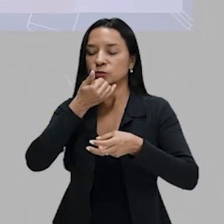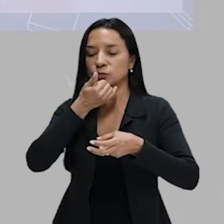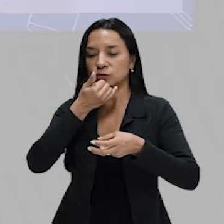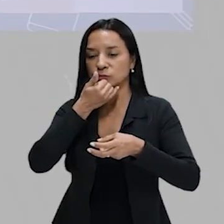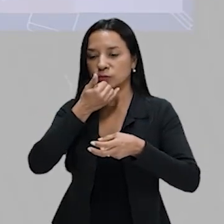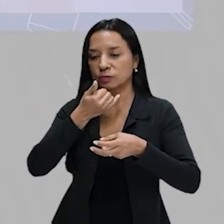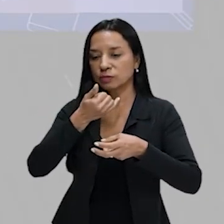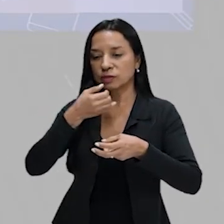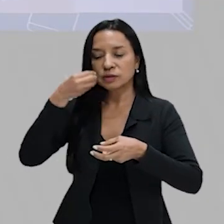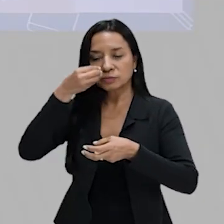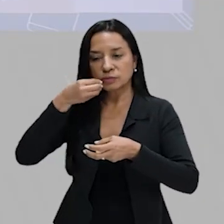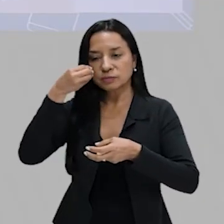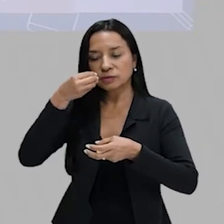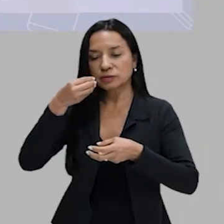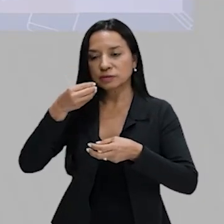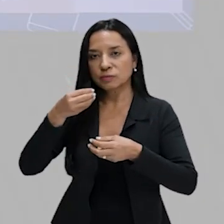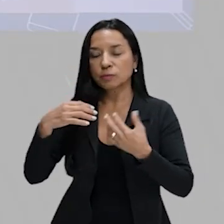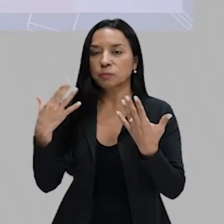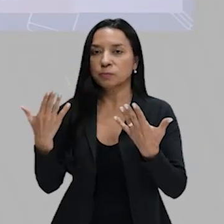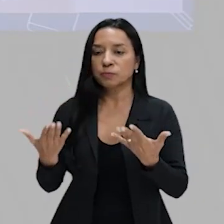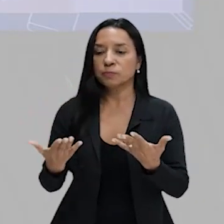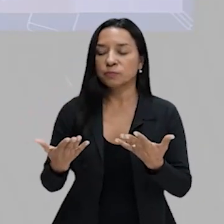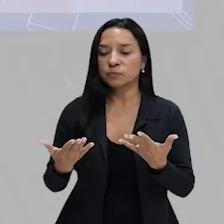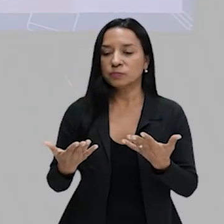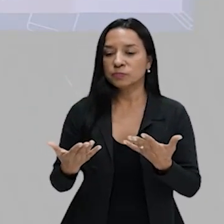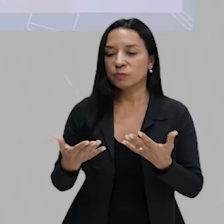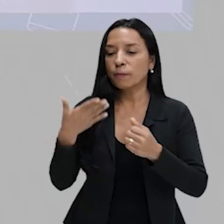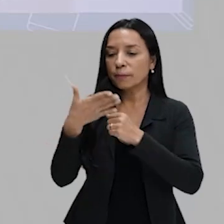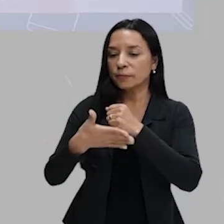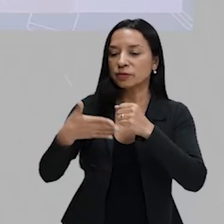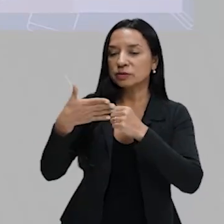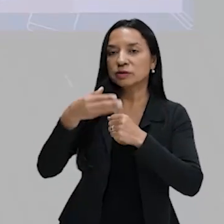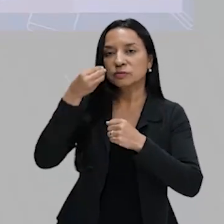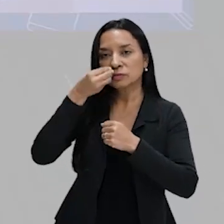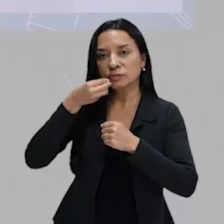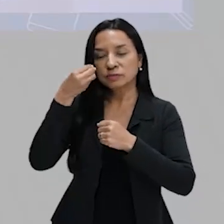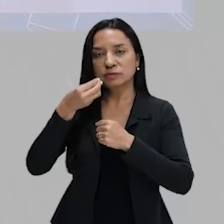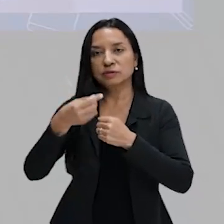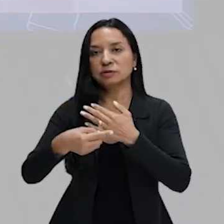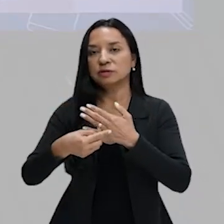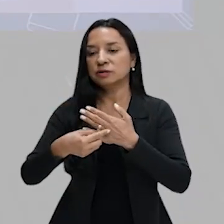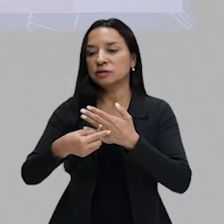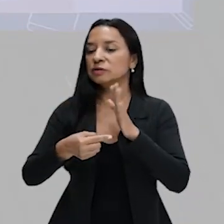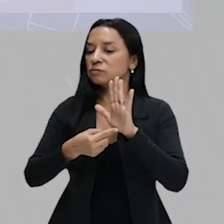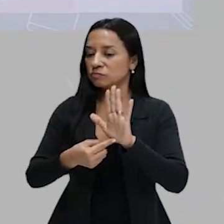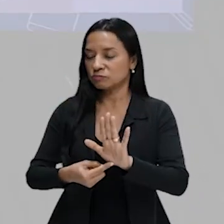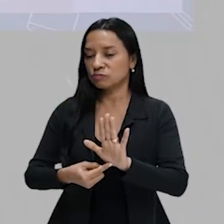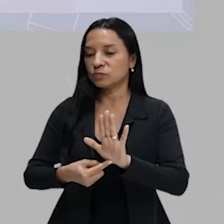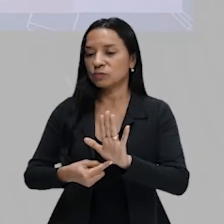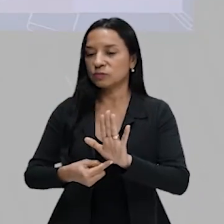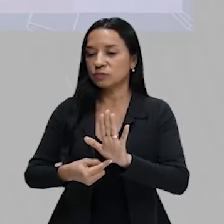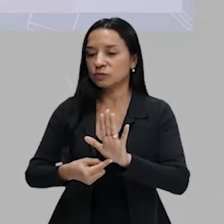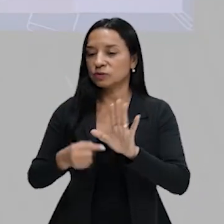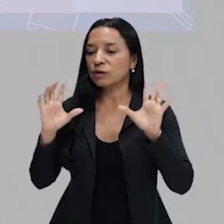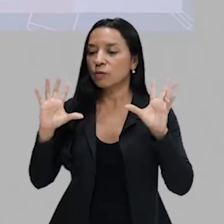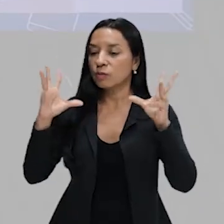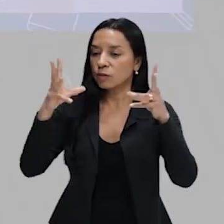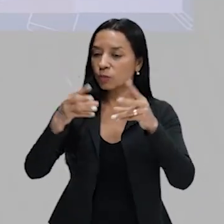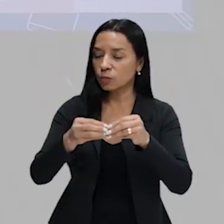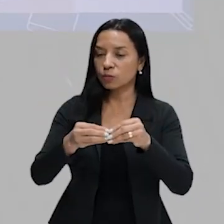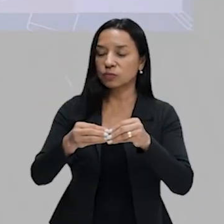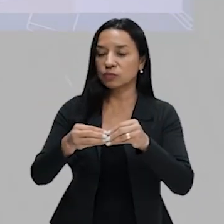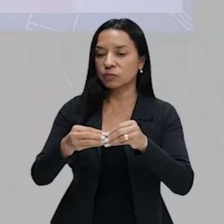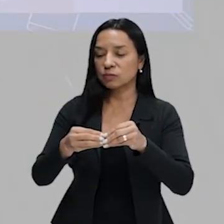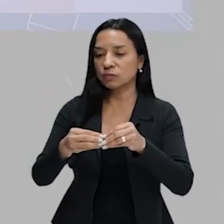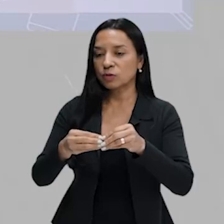experimentação, perdão. E aí, pessoal, com base nessa experiência, ela vai te dar uma conclusão. Essa conclusão, como eu já mencionei